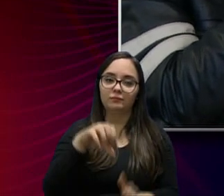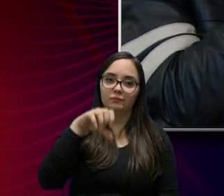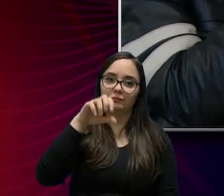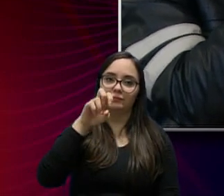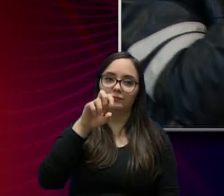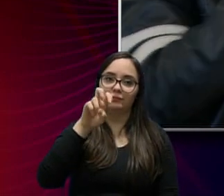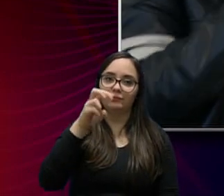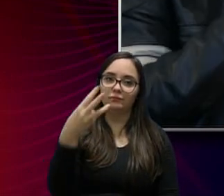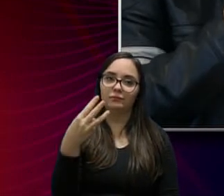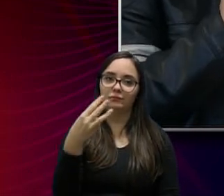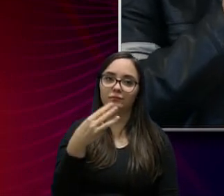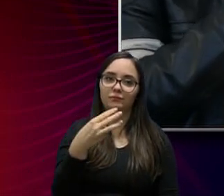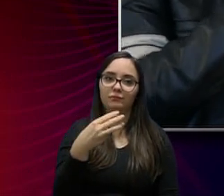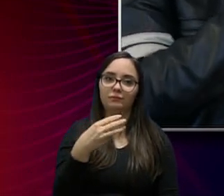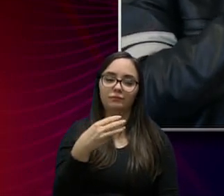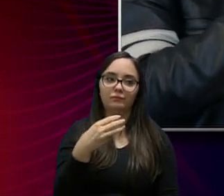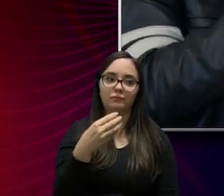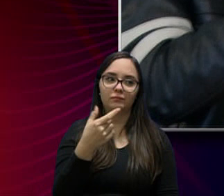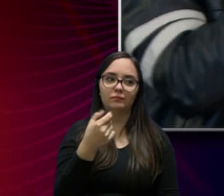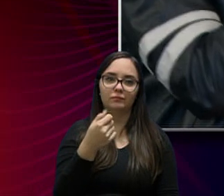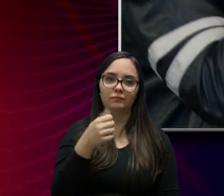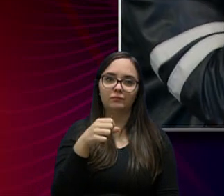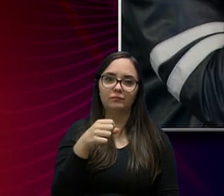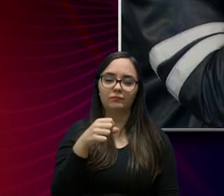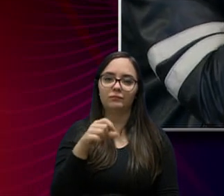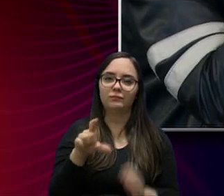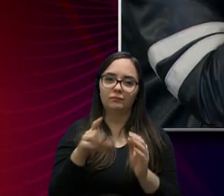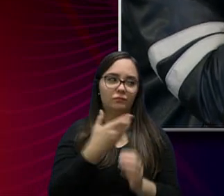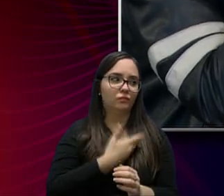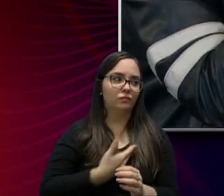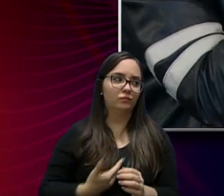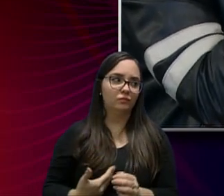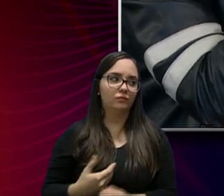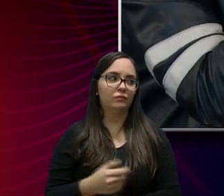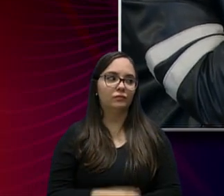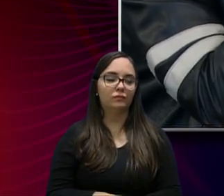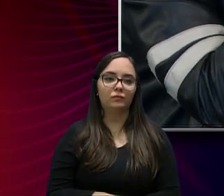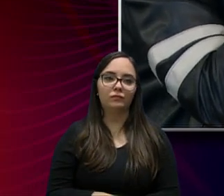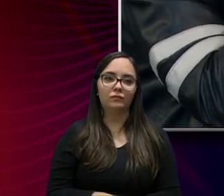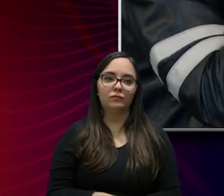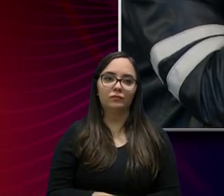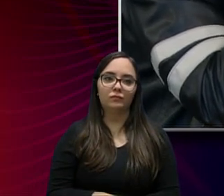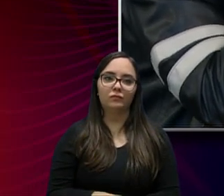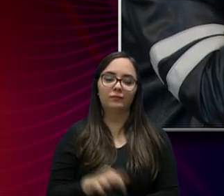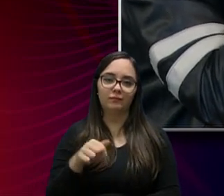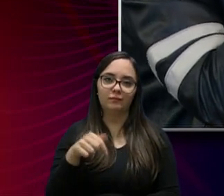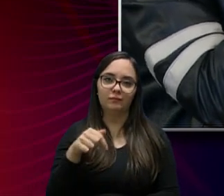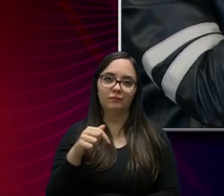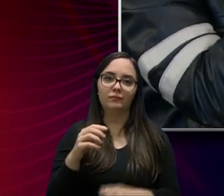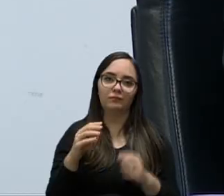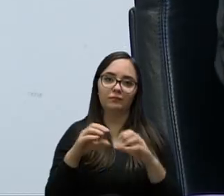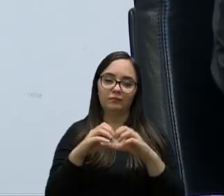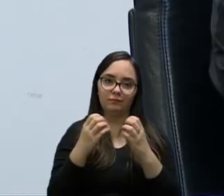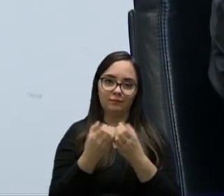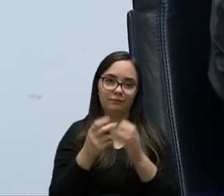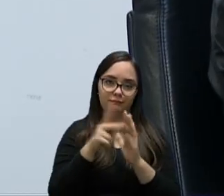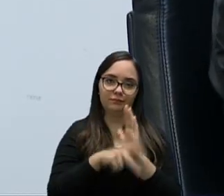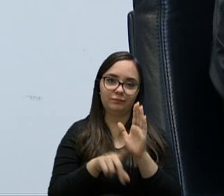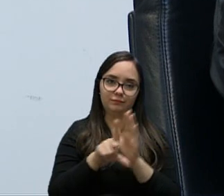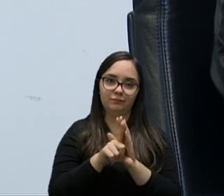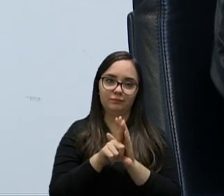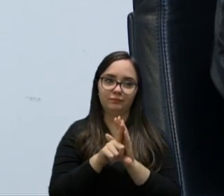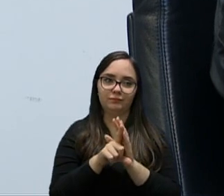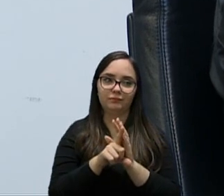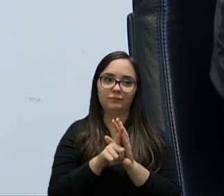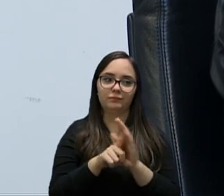103 foi finalzinho 2019 se não me engano né que é do governo federal né governo federal e está tramitando aqui na casa esse projeto de lei para quem